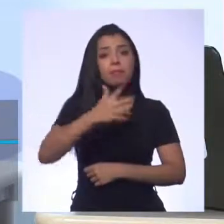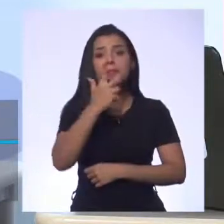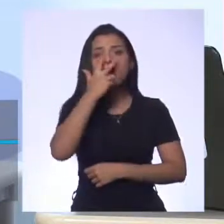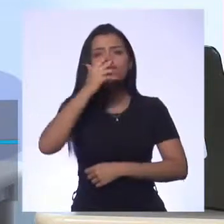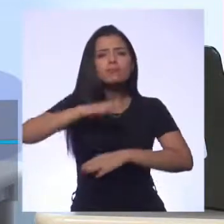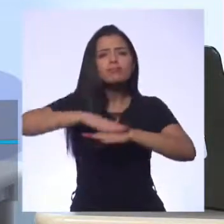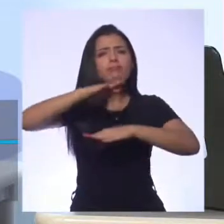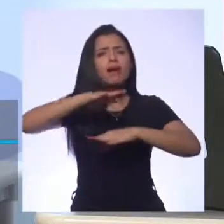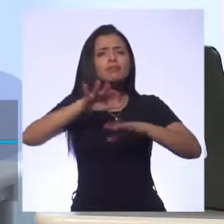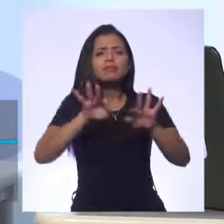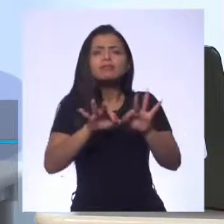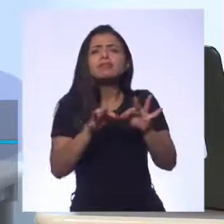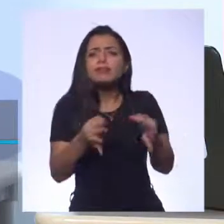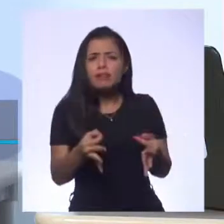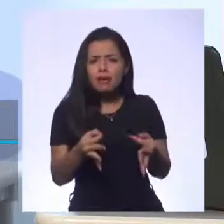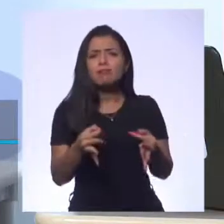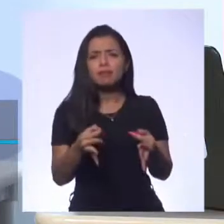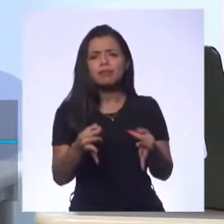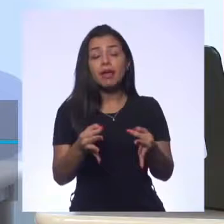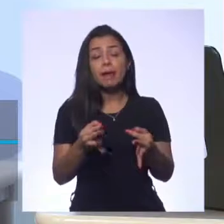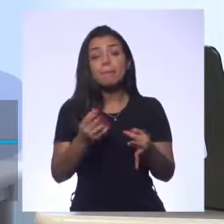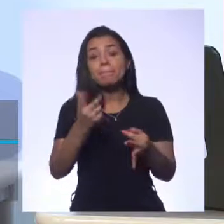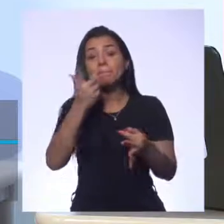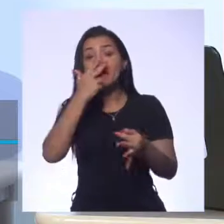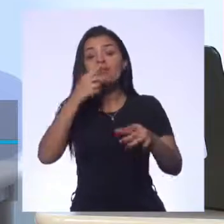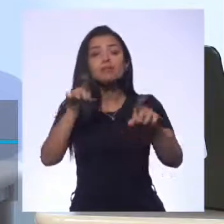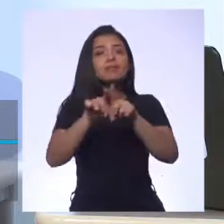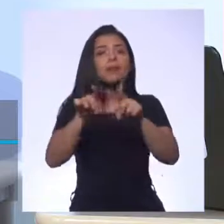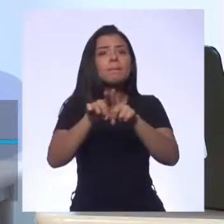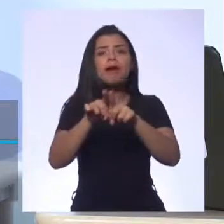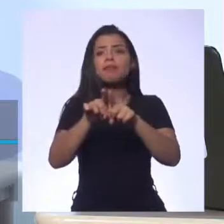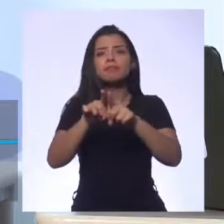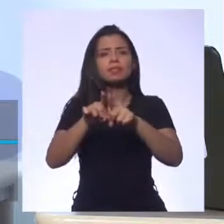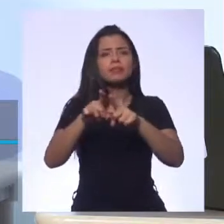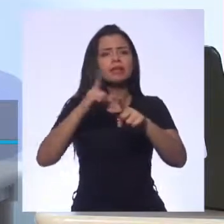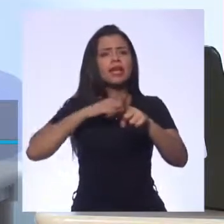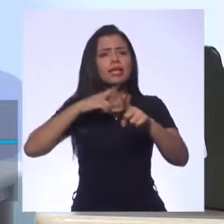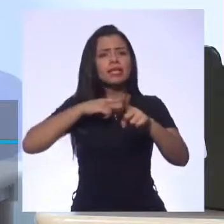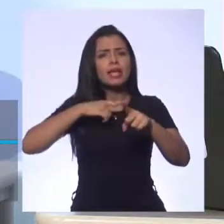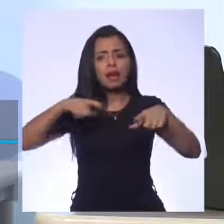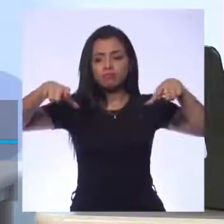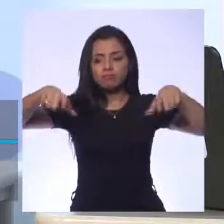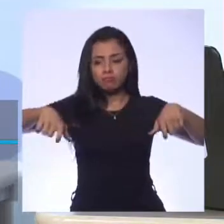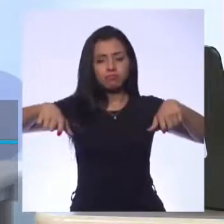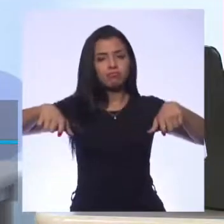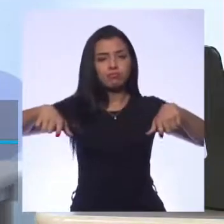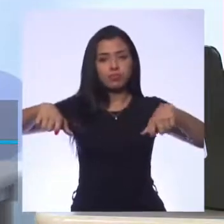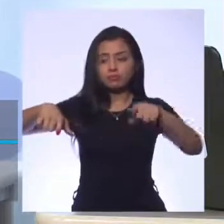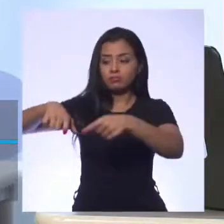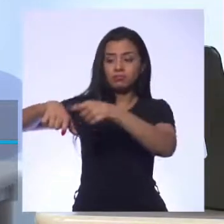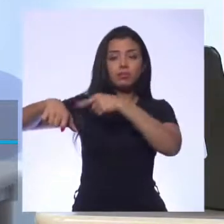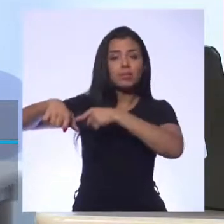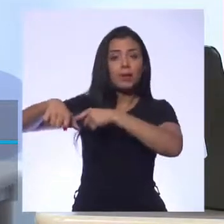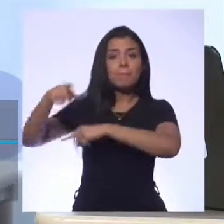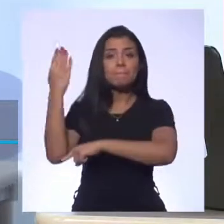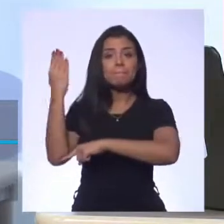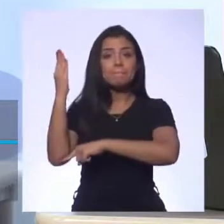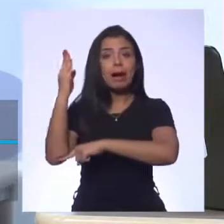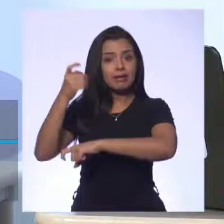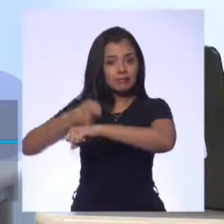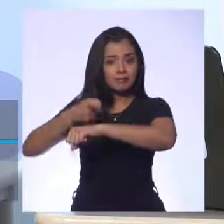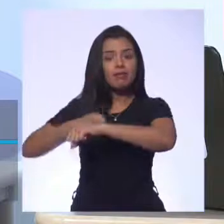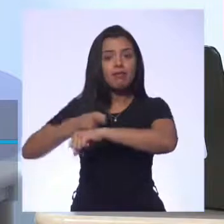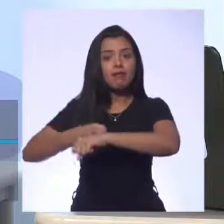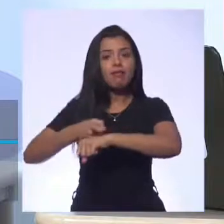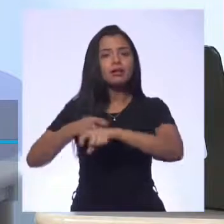assim simples. Podemos ver ali a trave também, que foi feita assim de madeira. O cenário ao